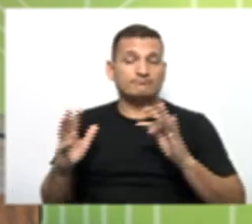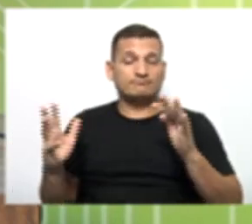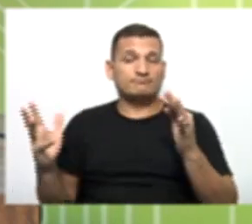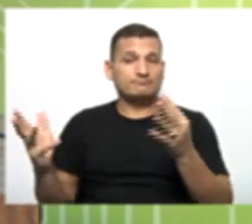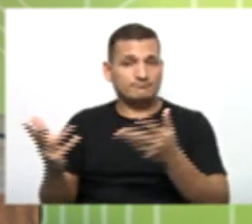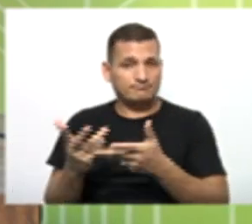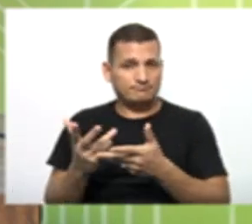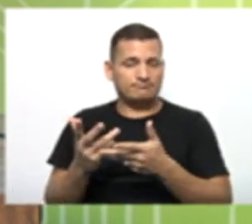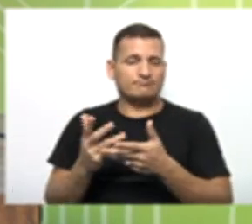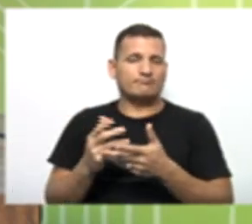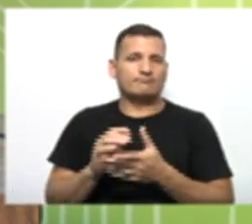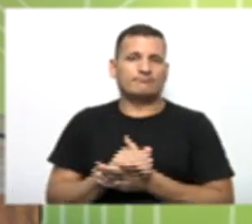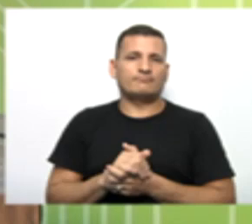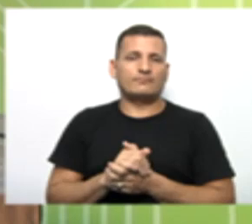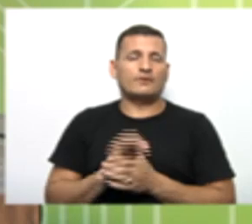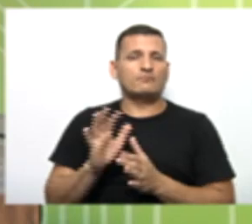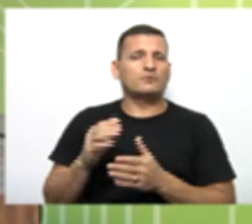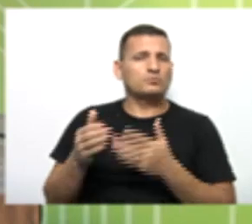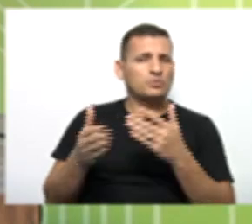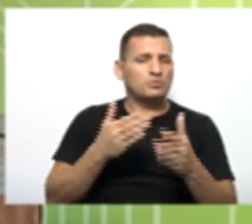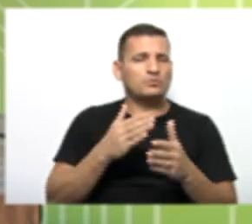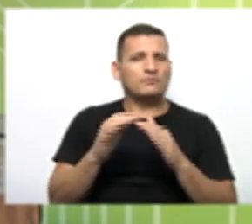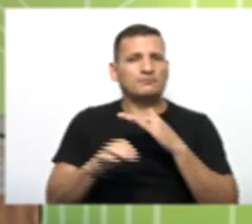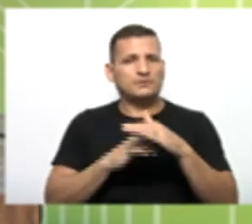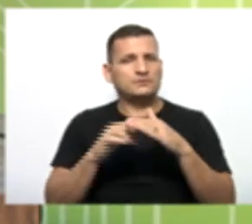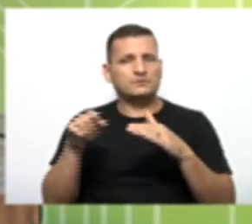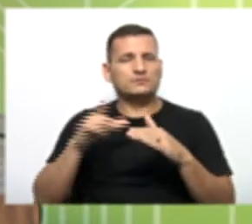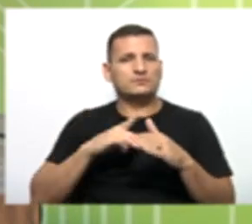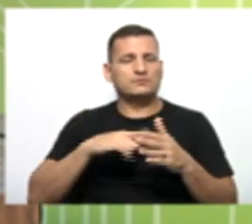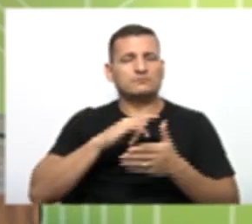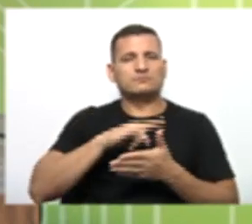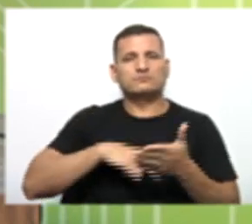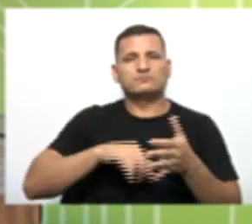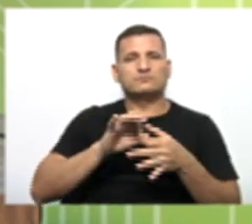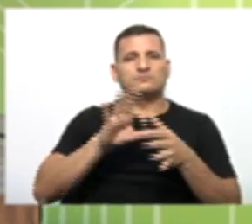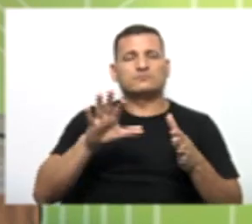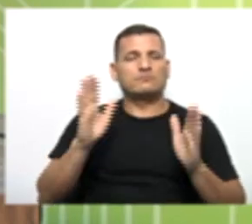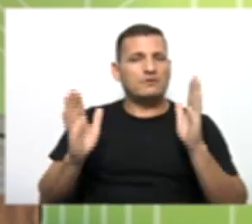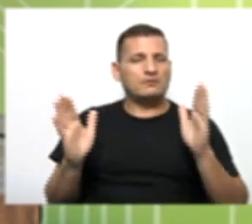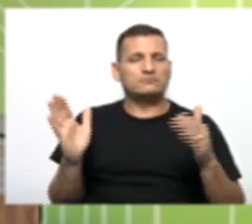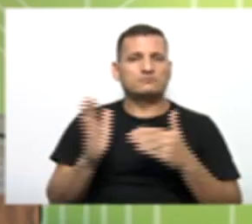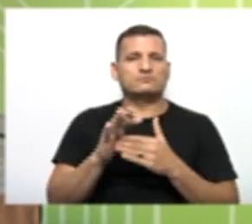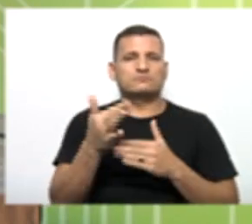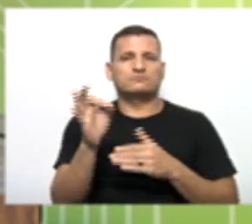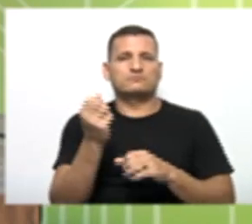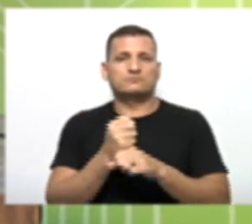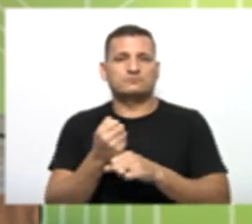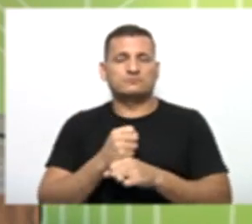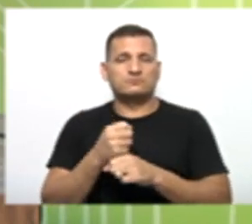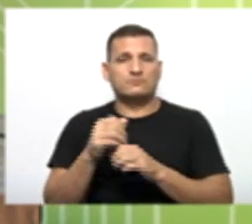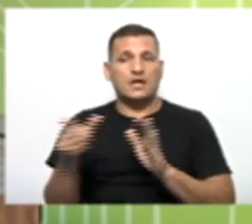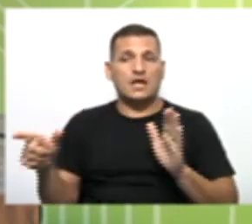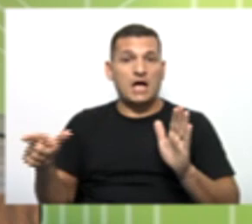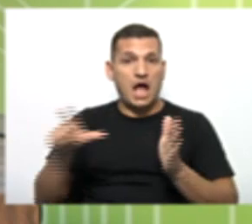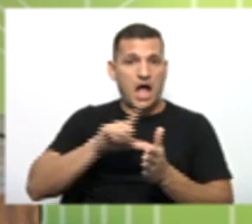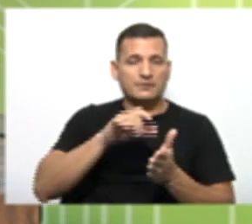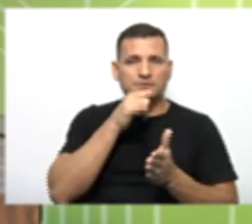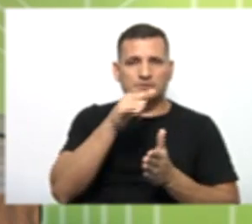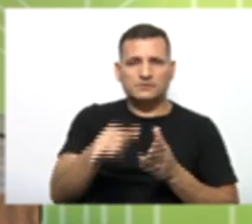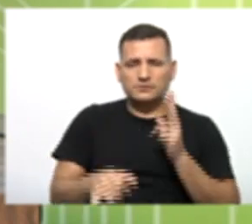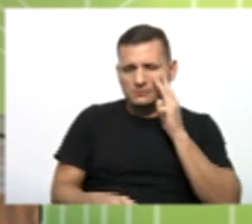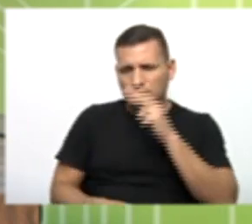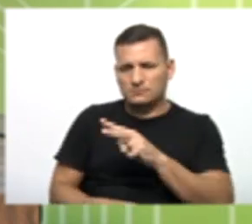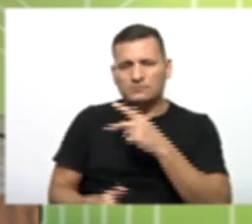recebe uma licença de operação por um prazo determinado que pode ser de até 10 anos. Se em algum momento verificou que ela não está cumprindo